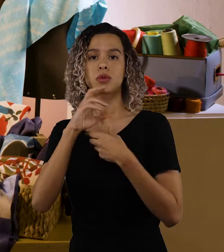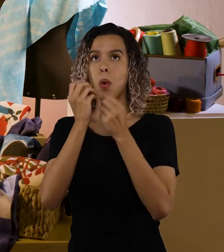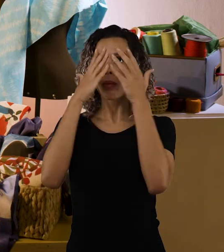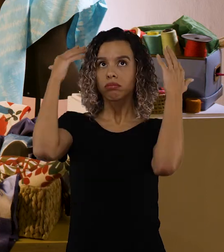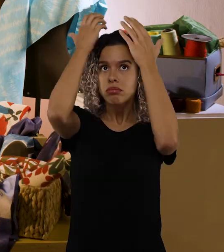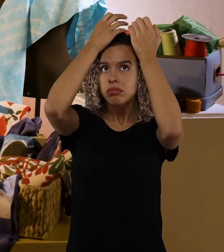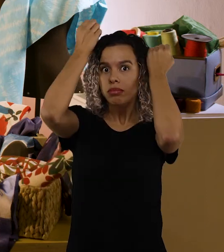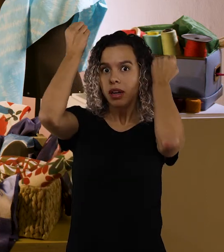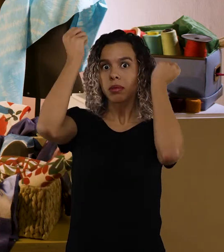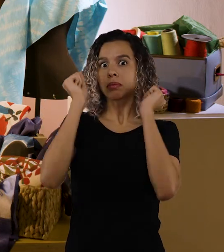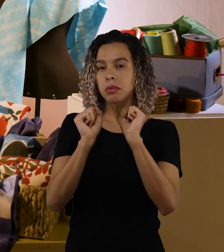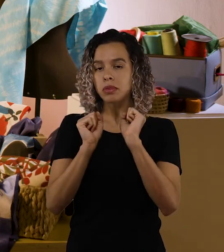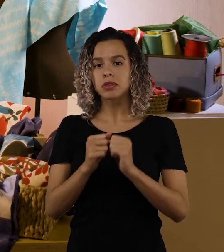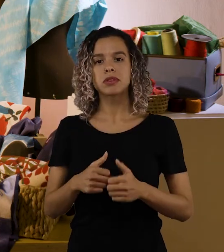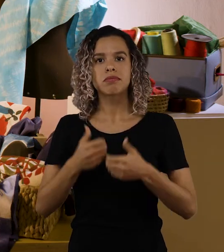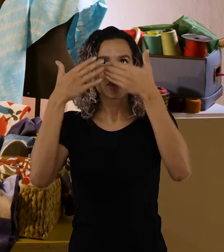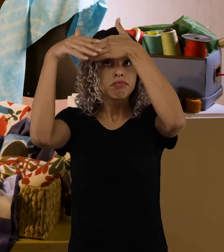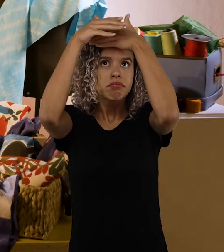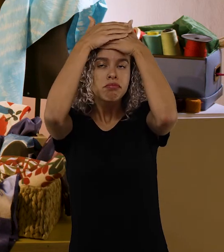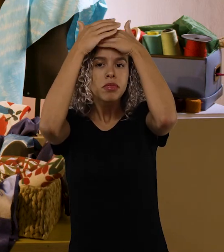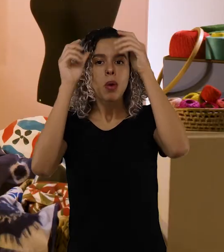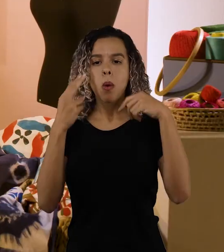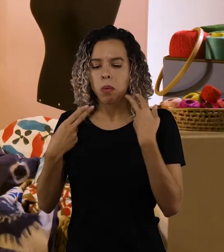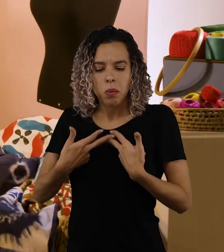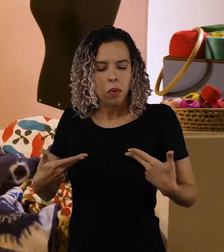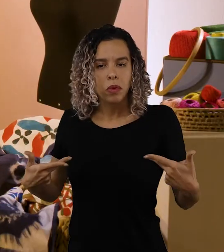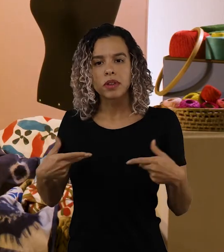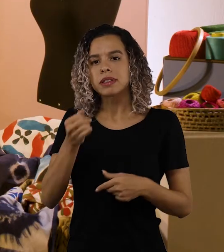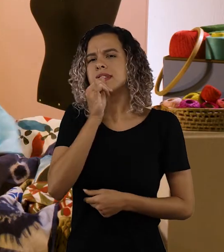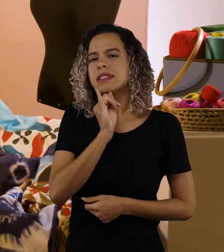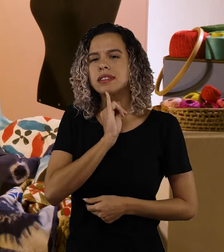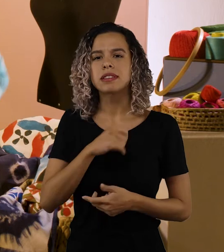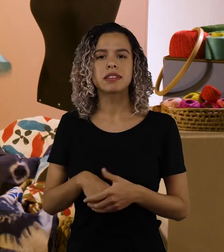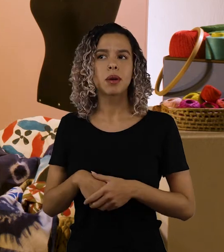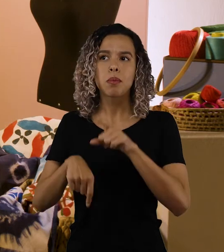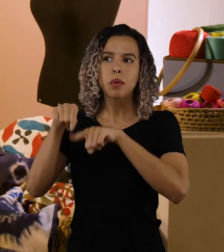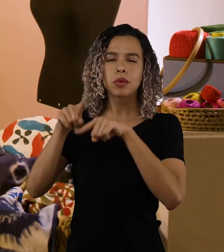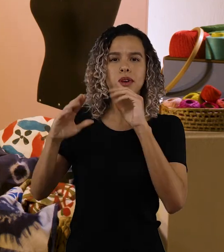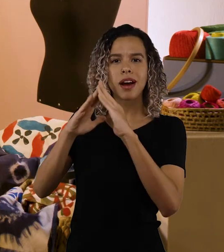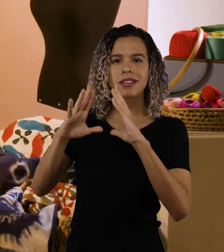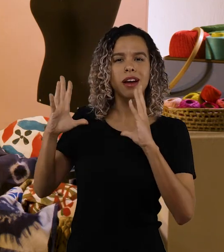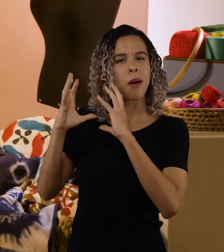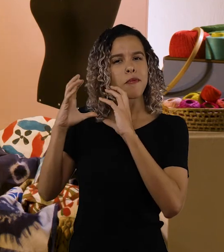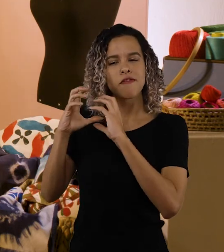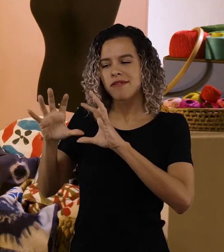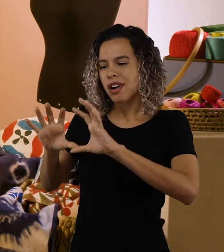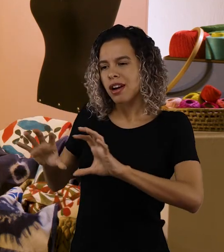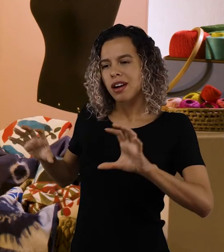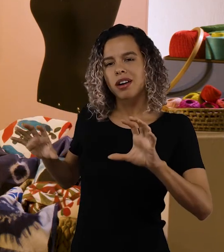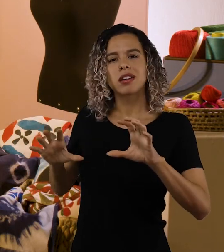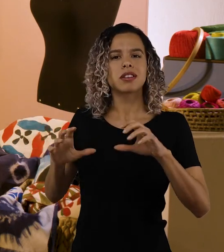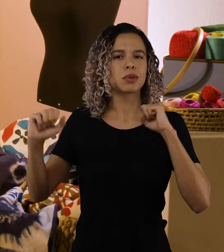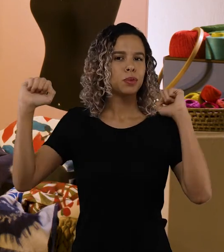utilizada como lenço, como turbante. Você pode usar o tecido para fazer outras peças também, como produtos para decoração,